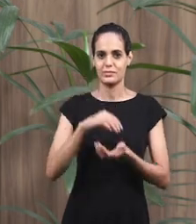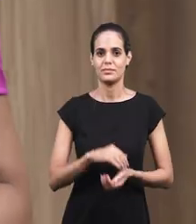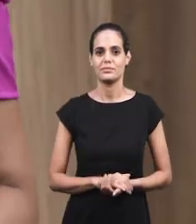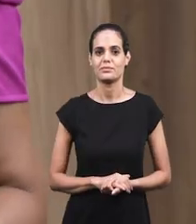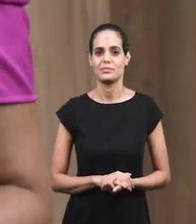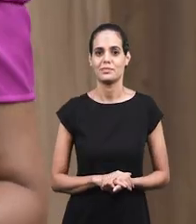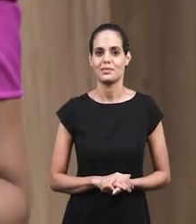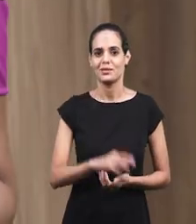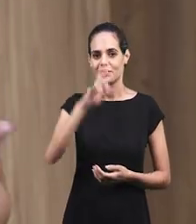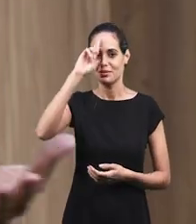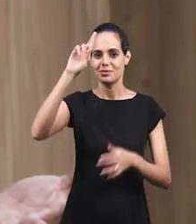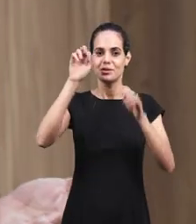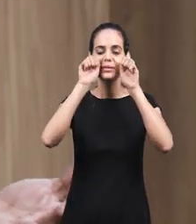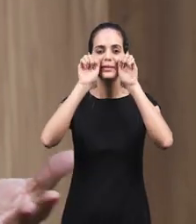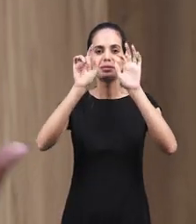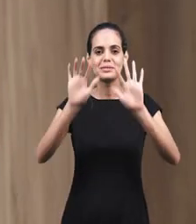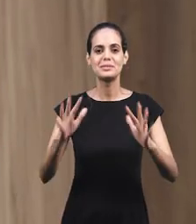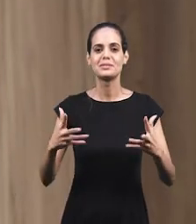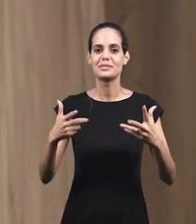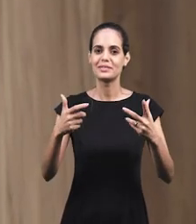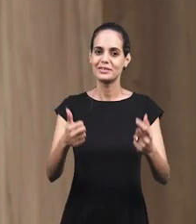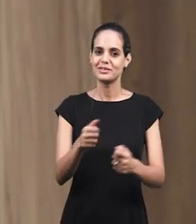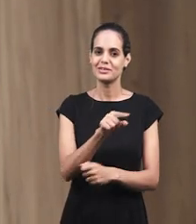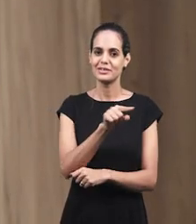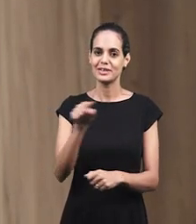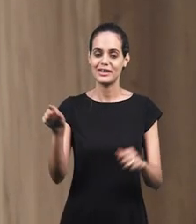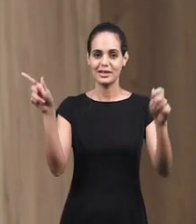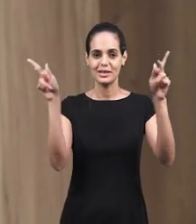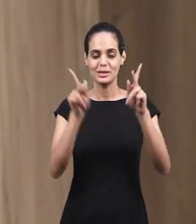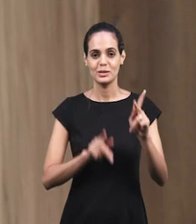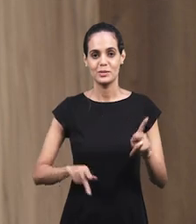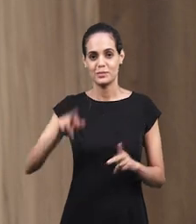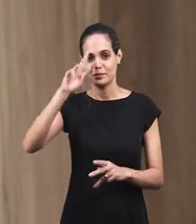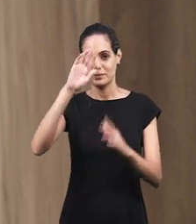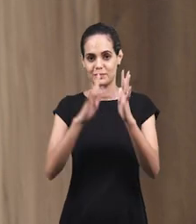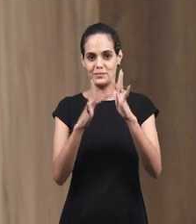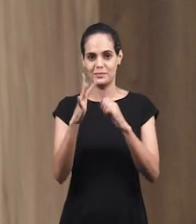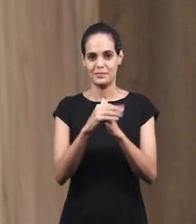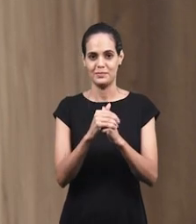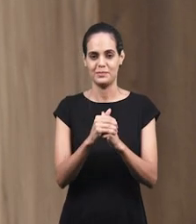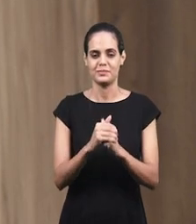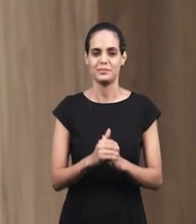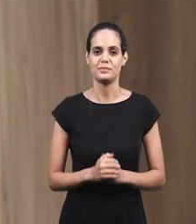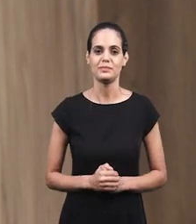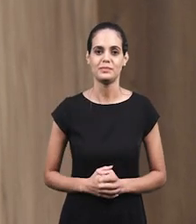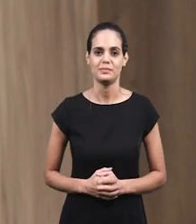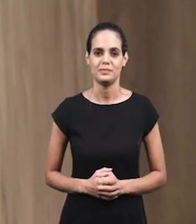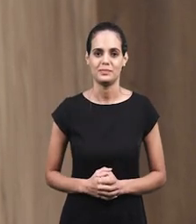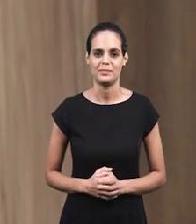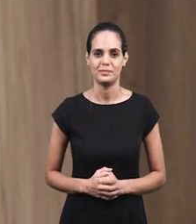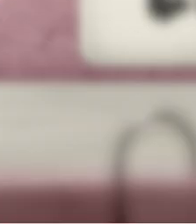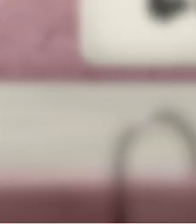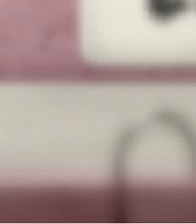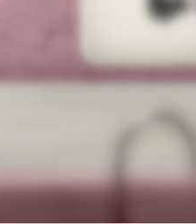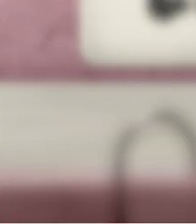Maranata. Que o Senhor nos abençoe grandemente. A paz do Senhor Jesus.